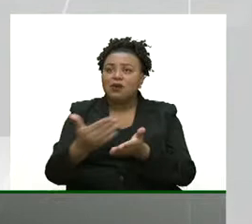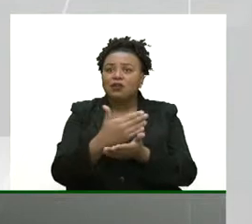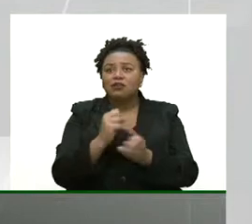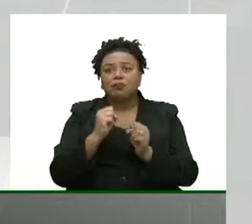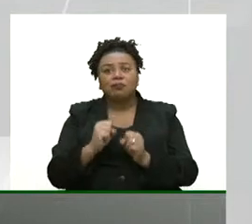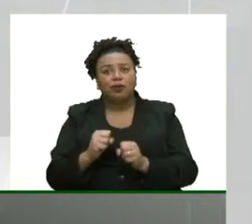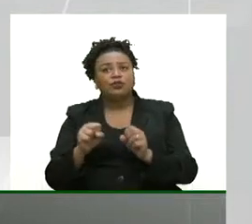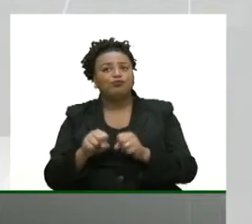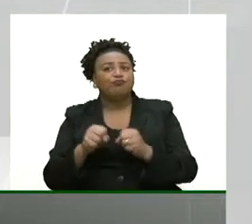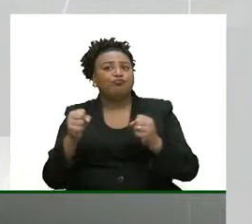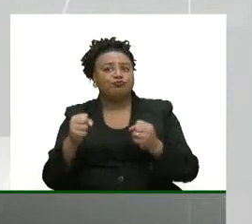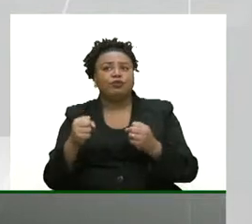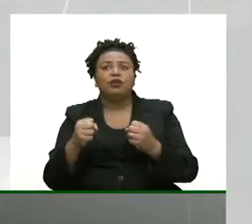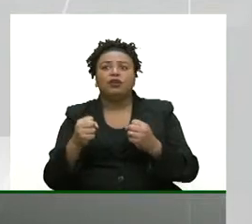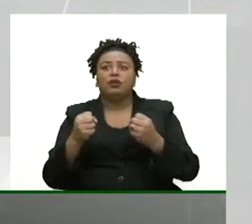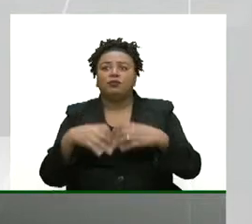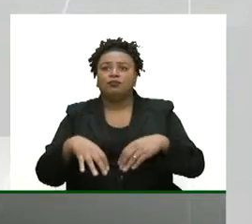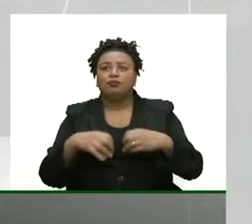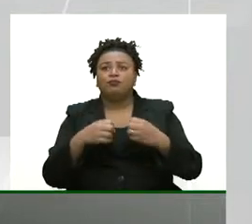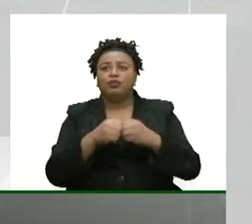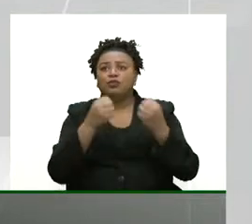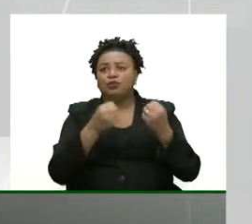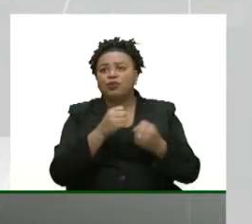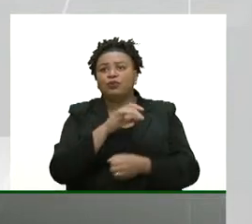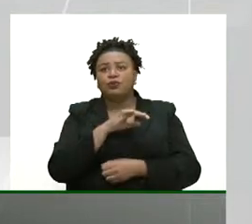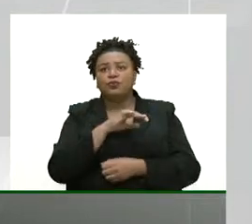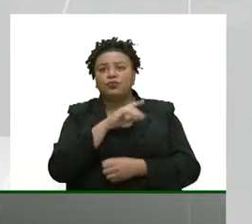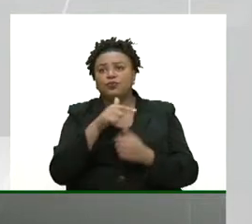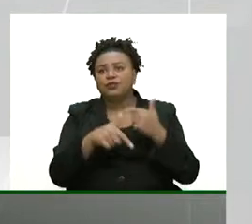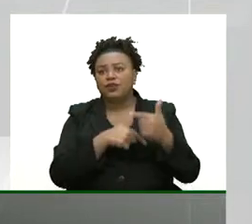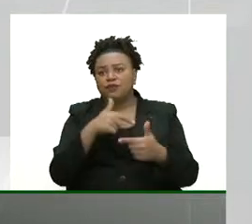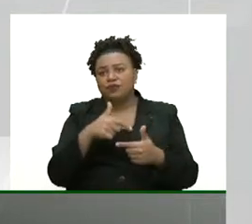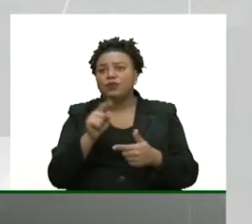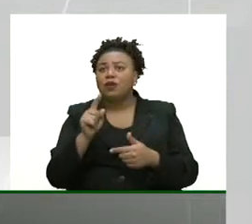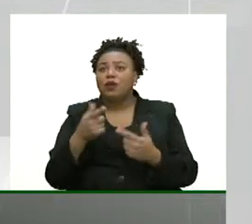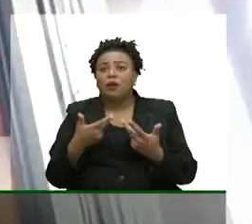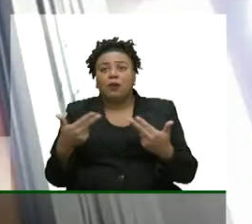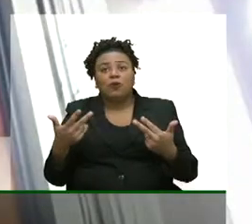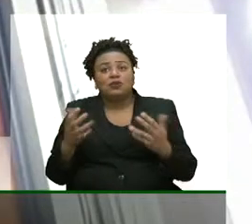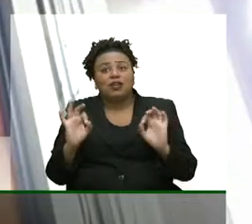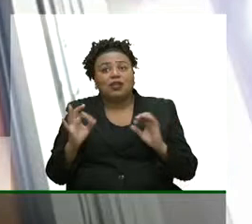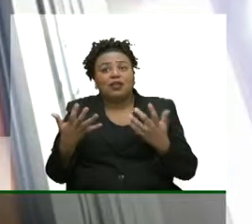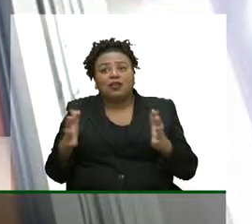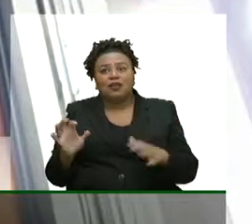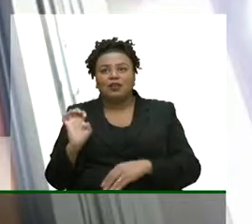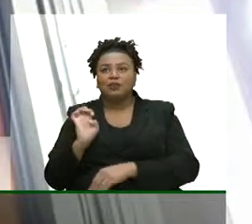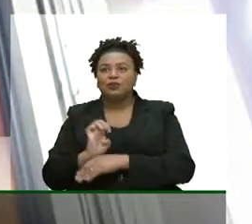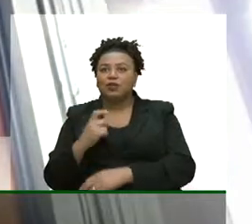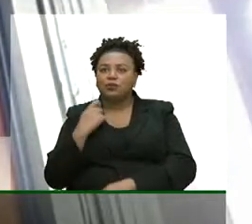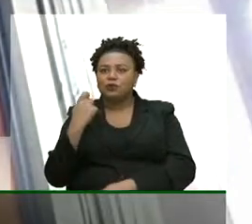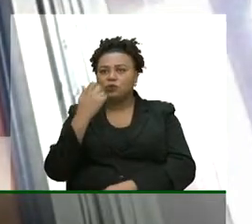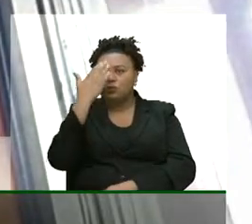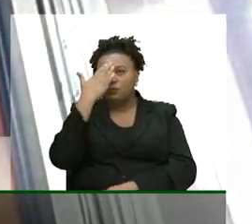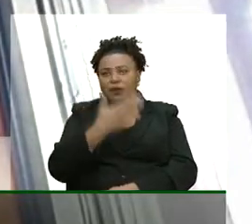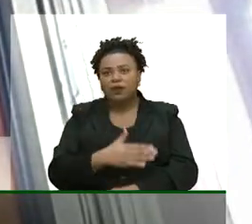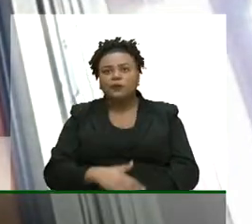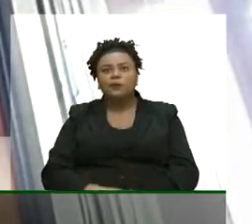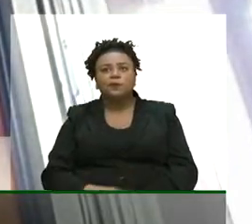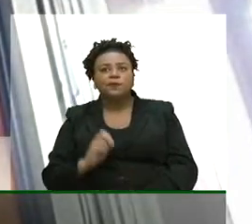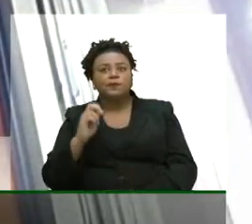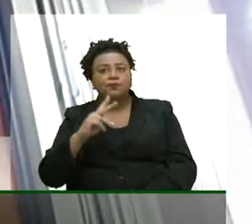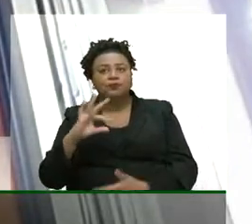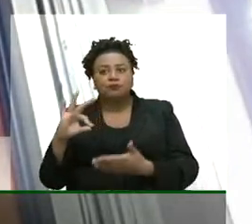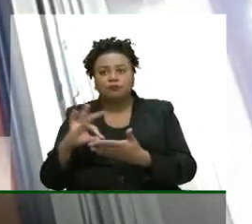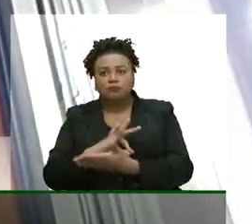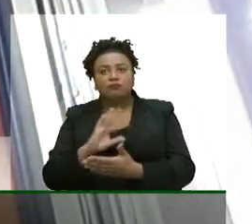levar à precarização de serviço, que não é, imagino, algo que ninguém queira no estado do Rio Grande do Sul. Muito obrigado. Ok, inscrito